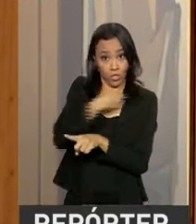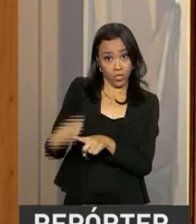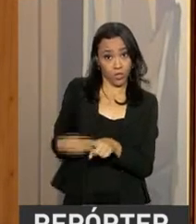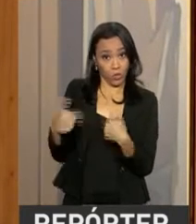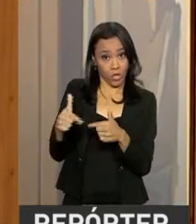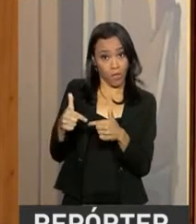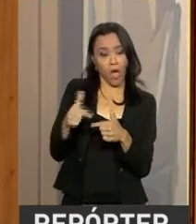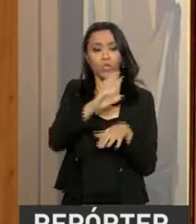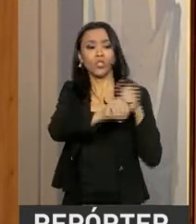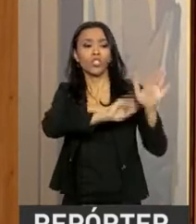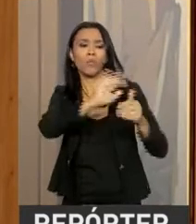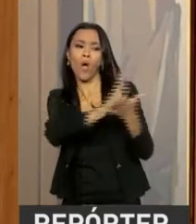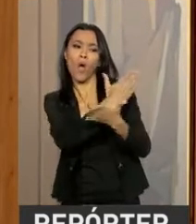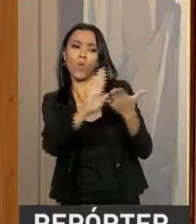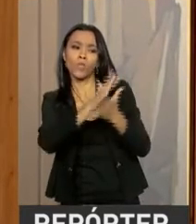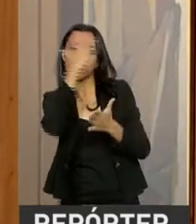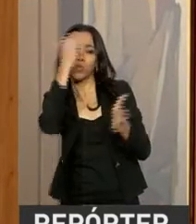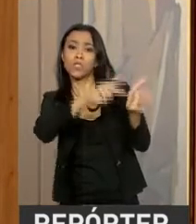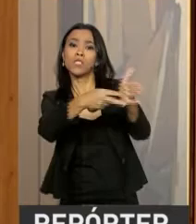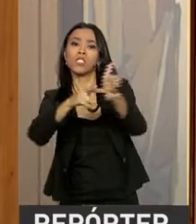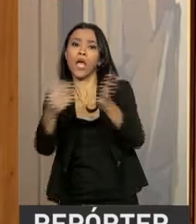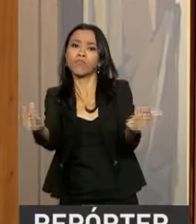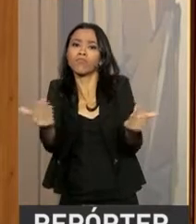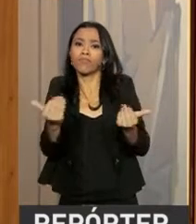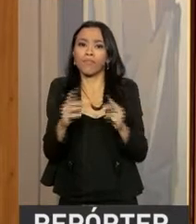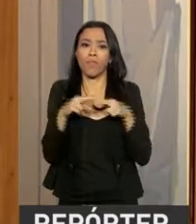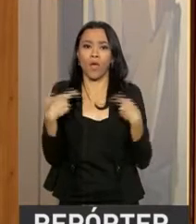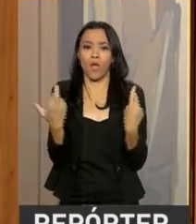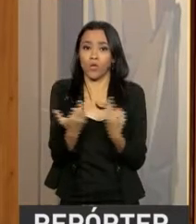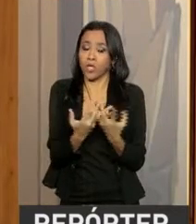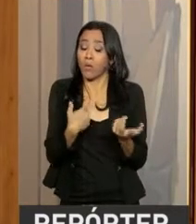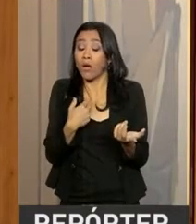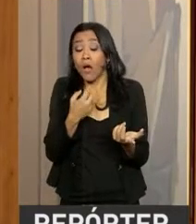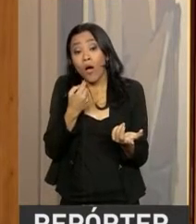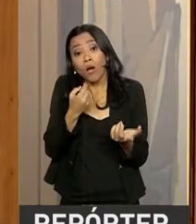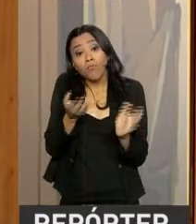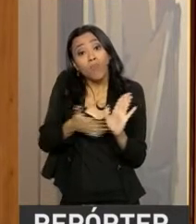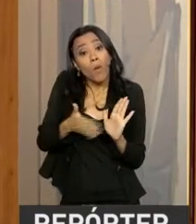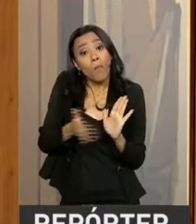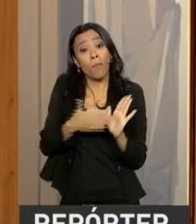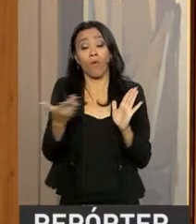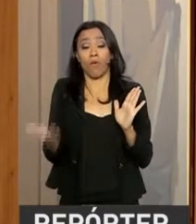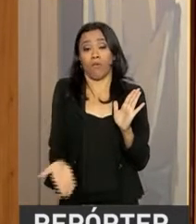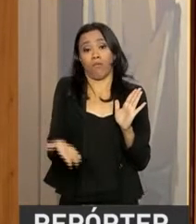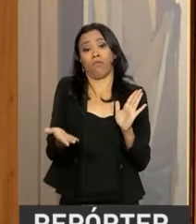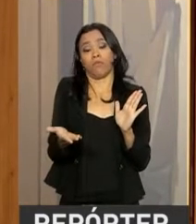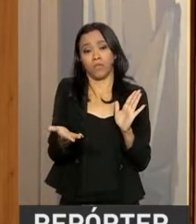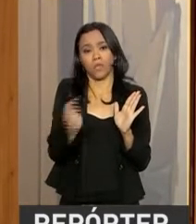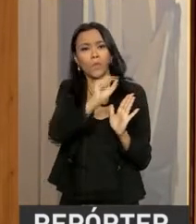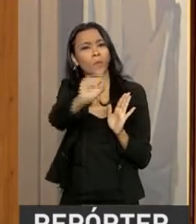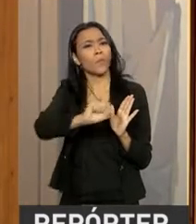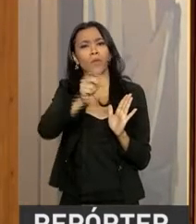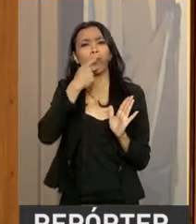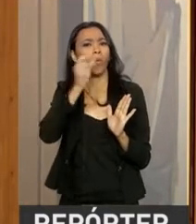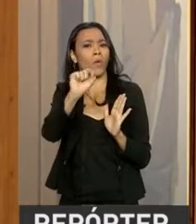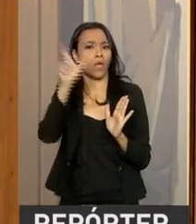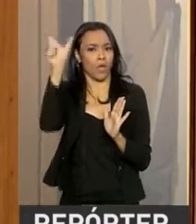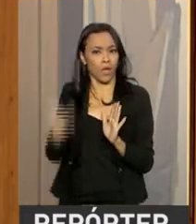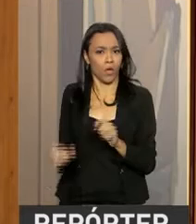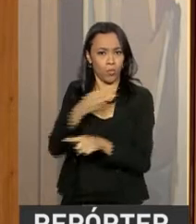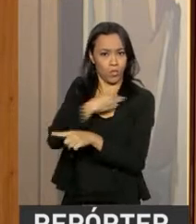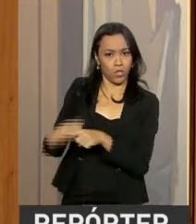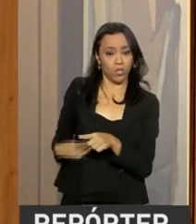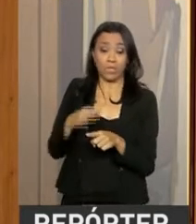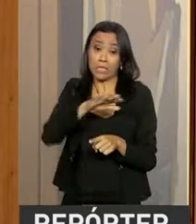conversando com alguns sindicalistas aventou a hipótese levantou a hipótese levantou o caso de dizer o seguinte olha aqui